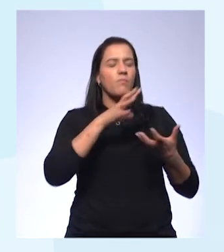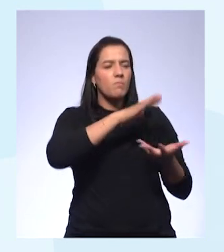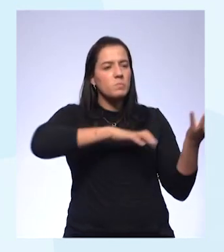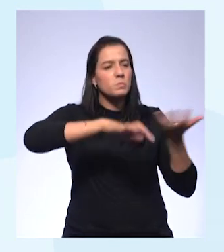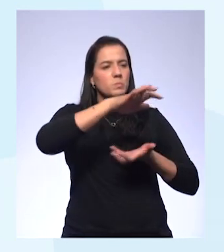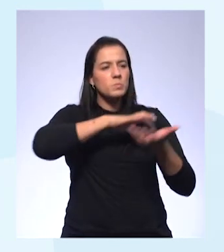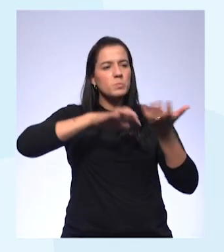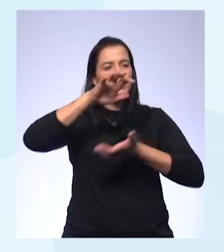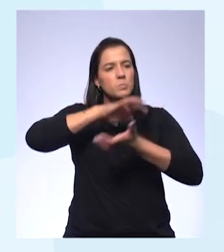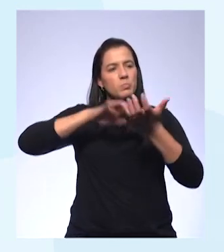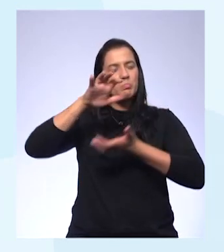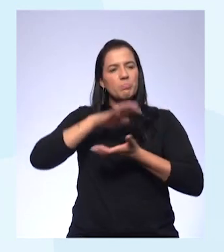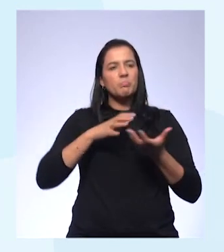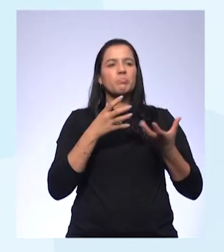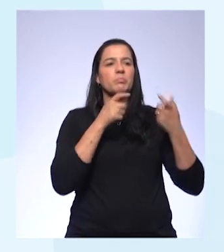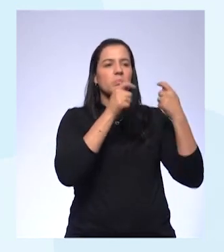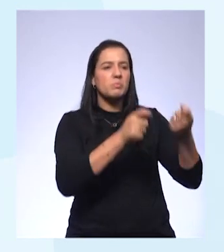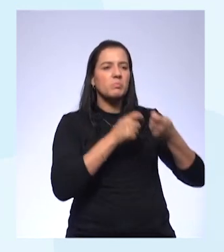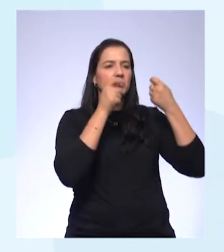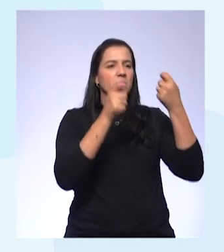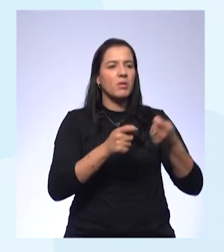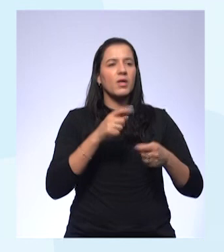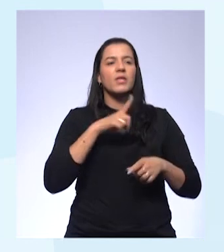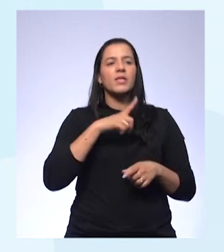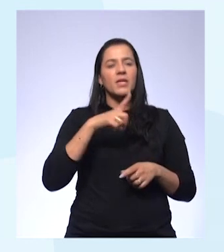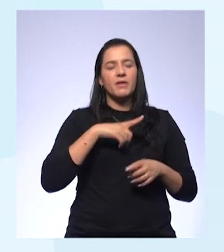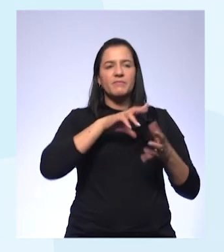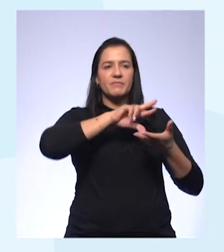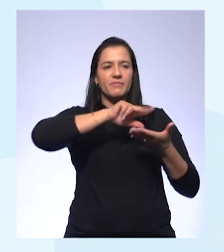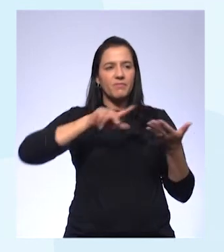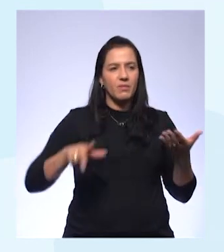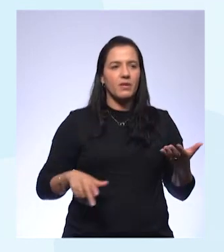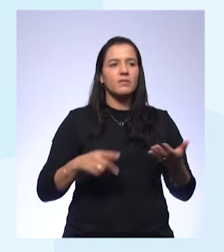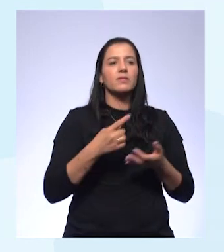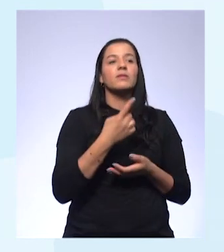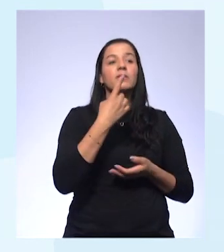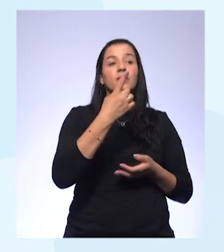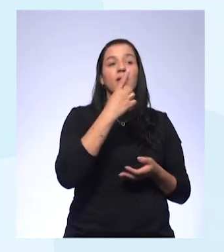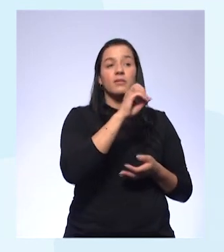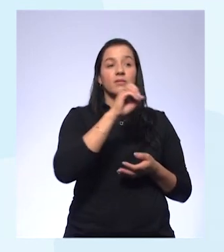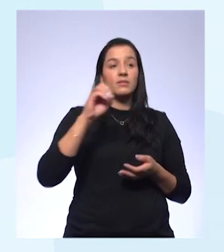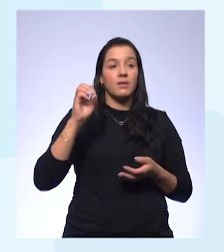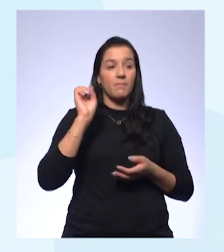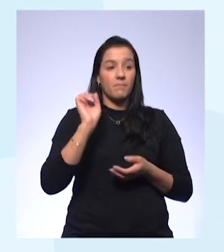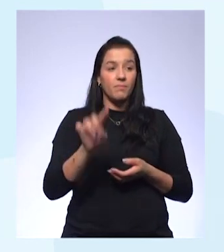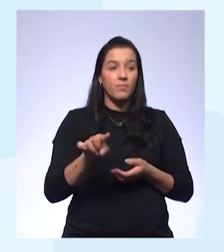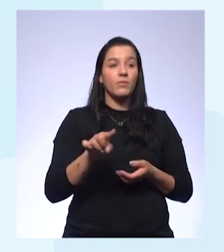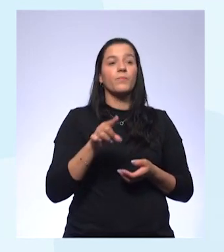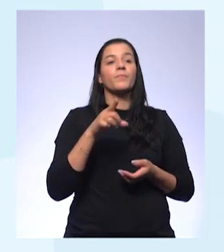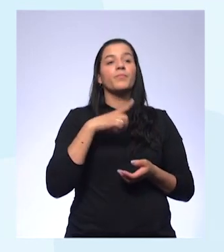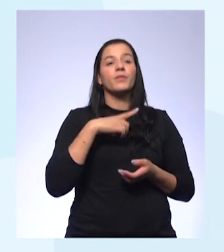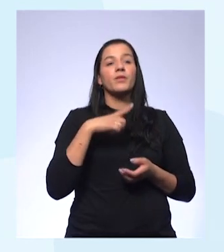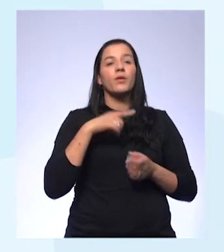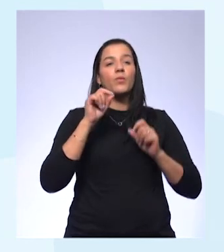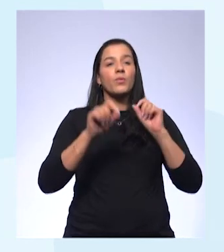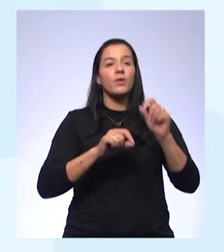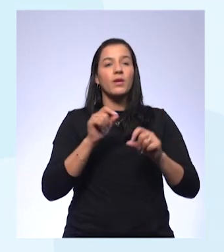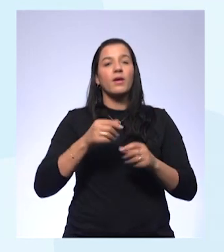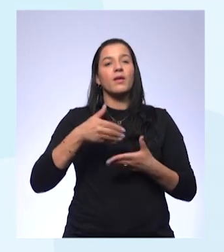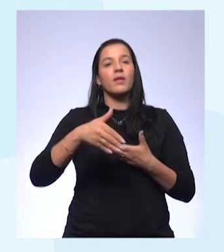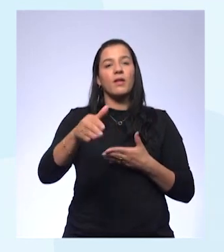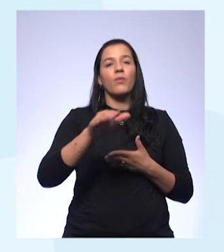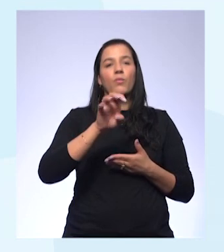vou destacar aqui a passeata dos 100 mil, que foi uma resposta à morte do estudante secundarista Edson Luiz